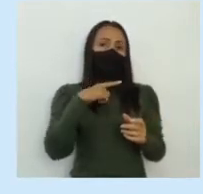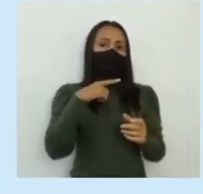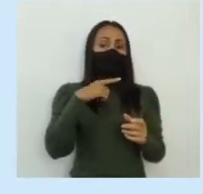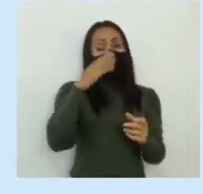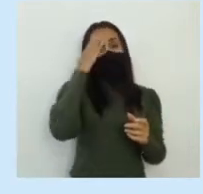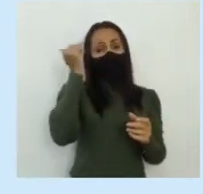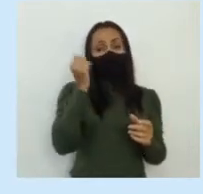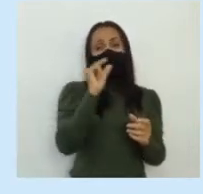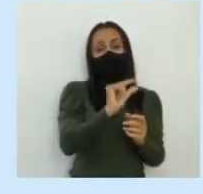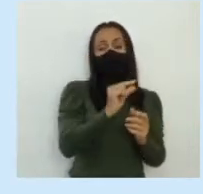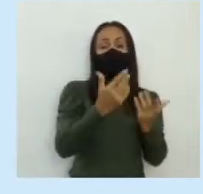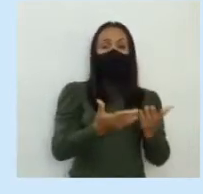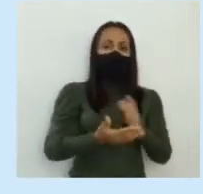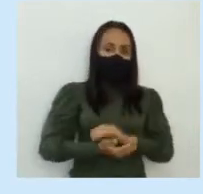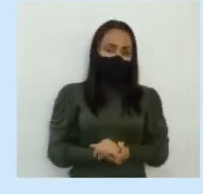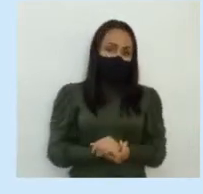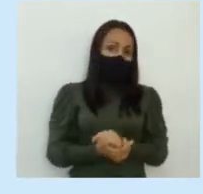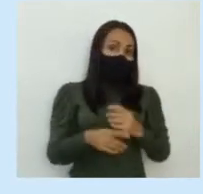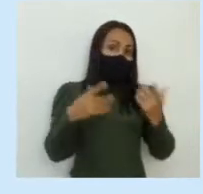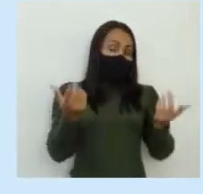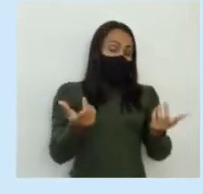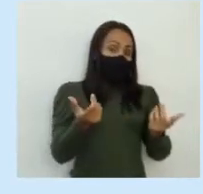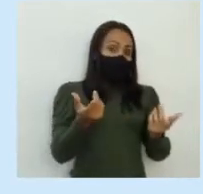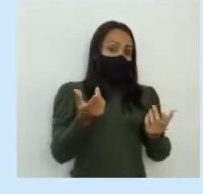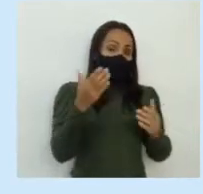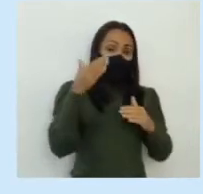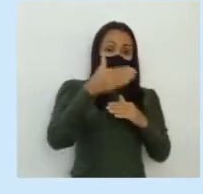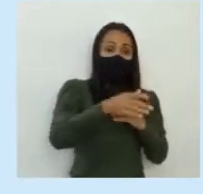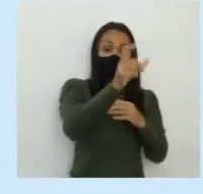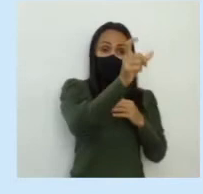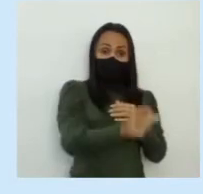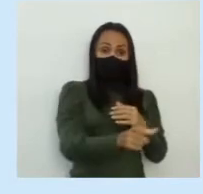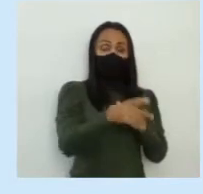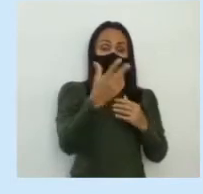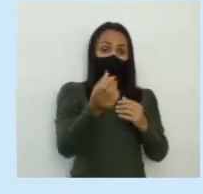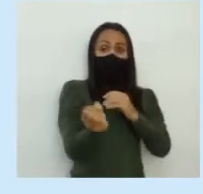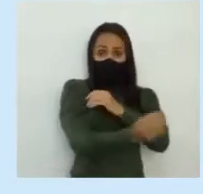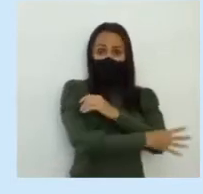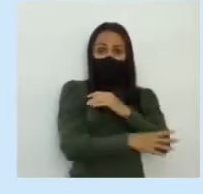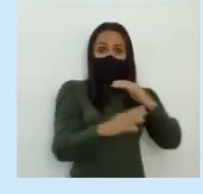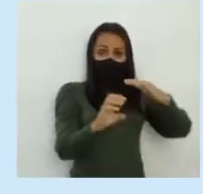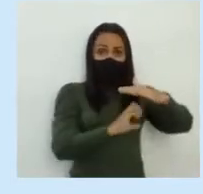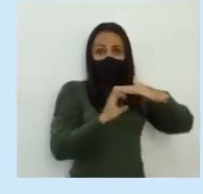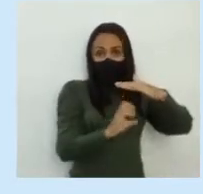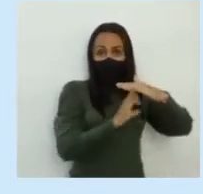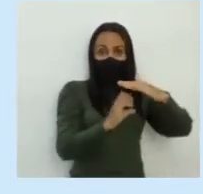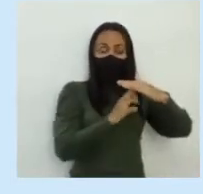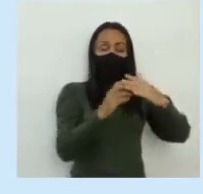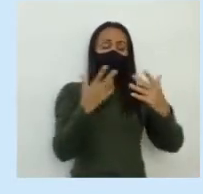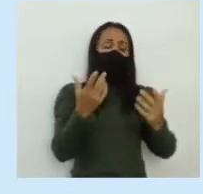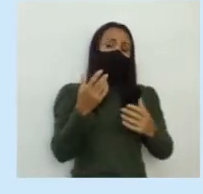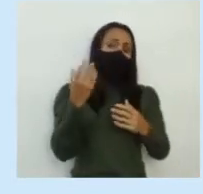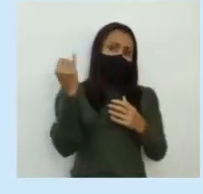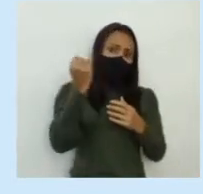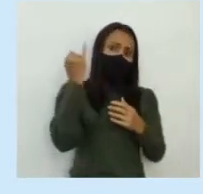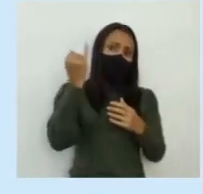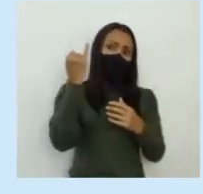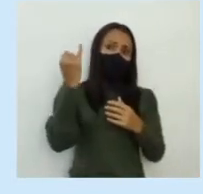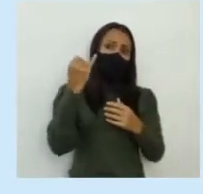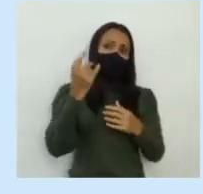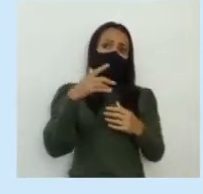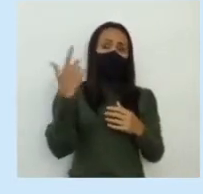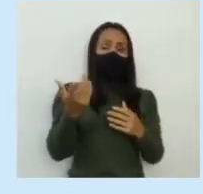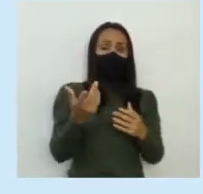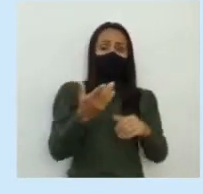Então é importante, quando um funcionário ele é novato, ele acabou de entrar naquela empresa, é interessante que ele realmente passe por